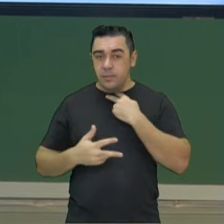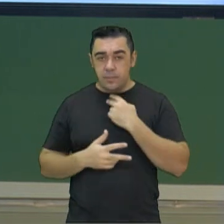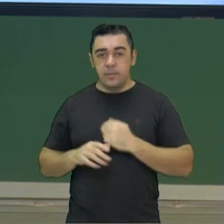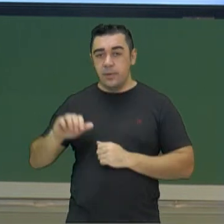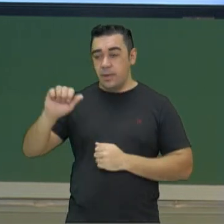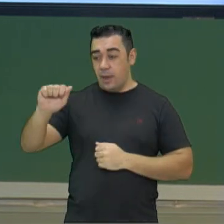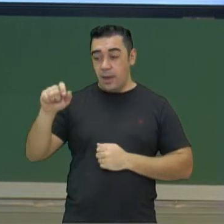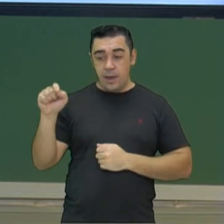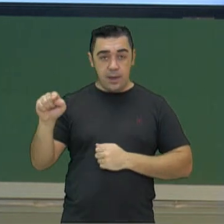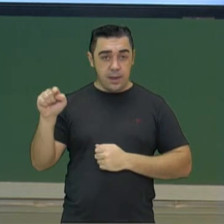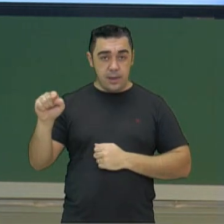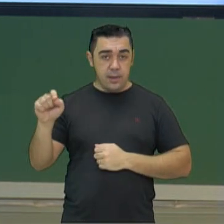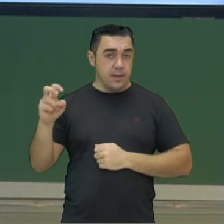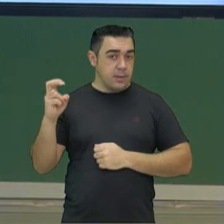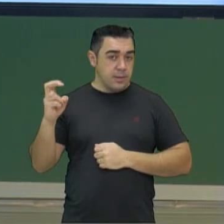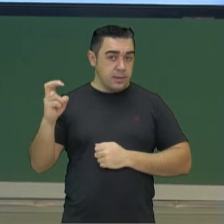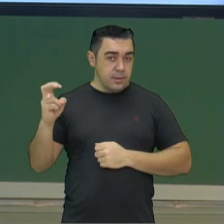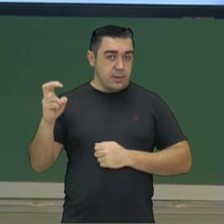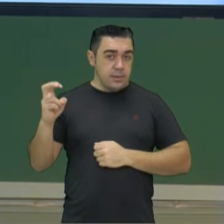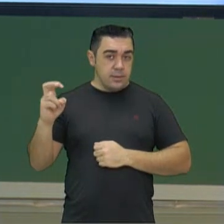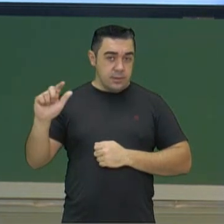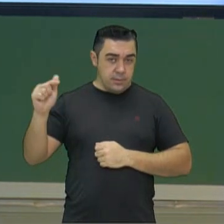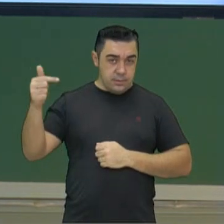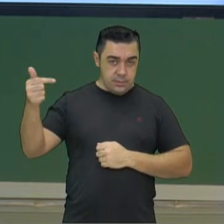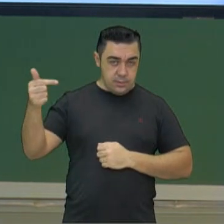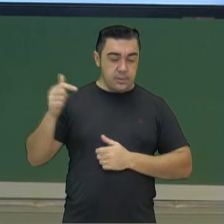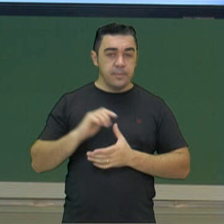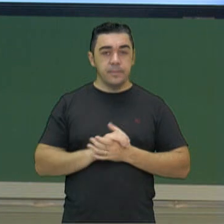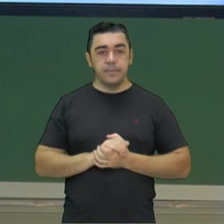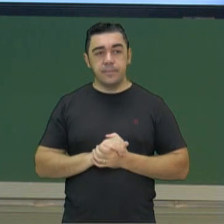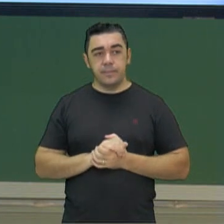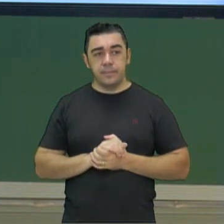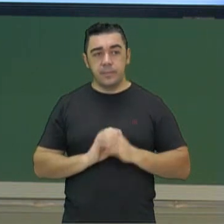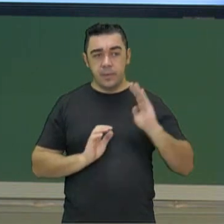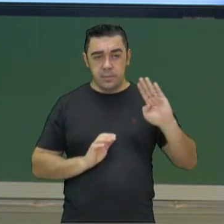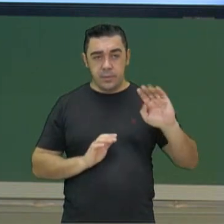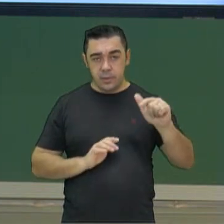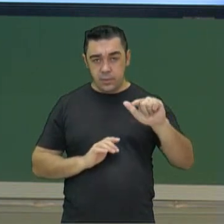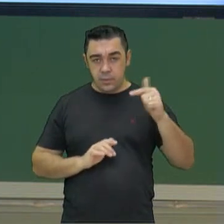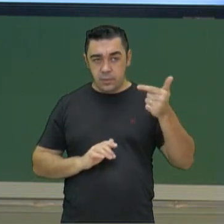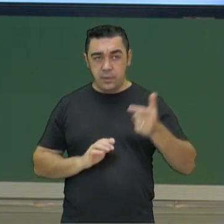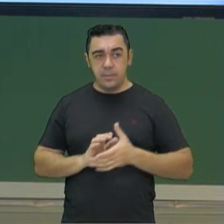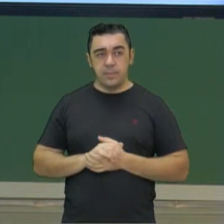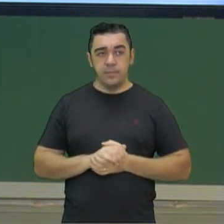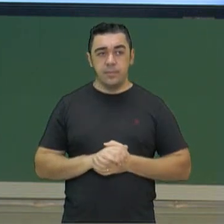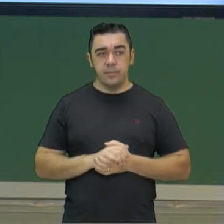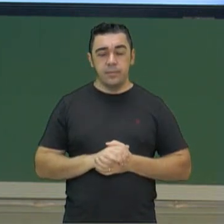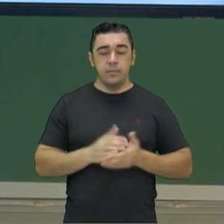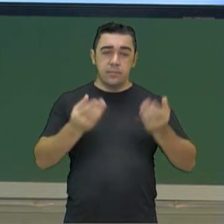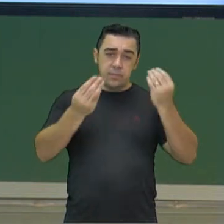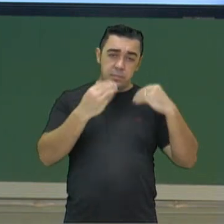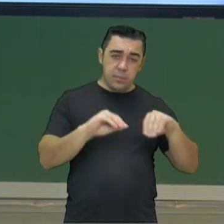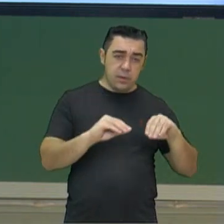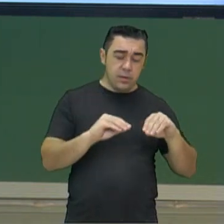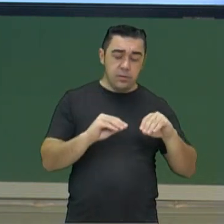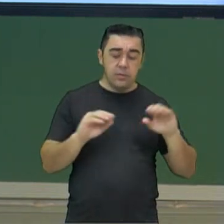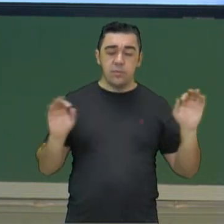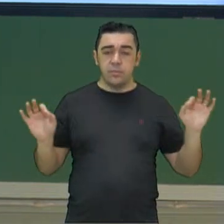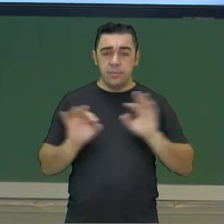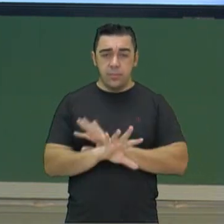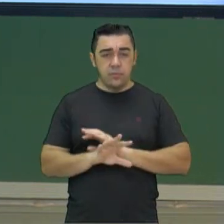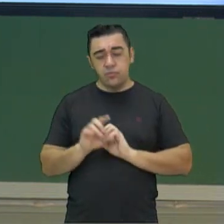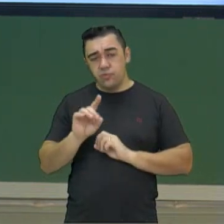A embaixo do Y, que é o maior valor. A ao quadrado, B ao quadrado. Então, eu só vou calcular